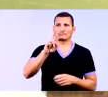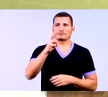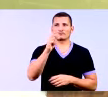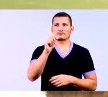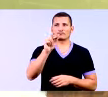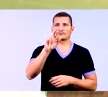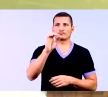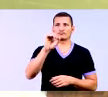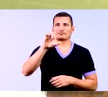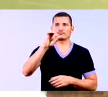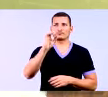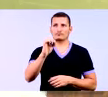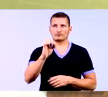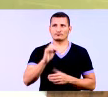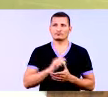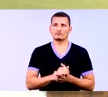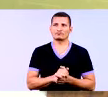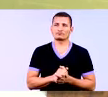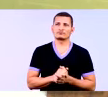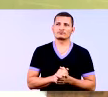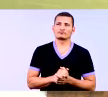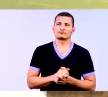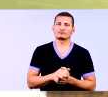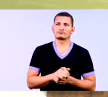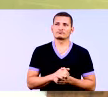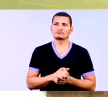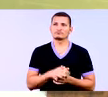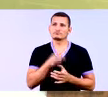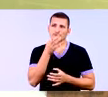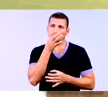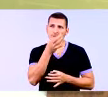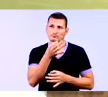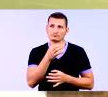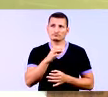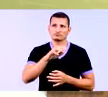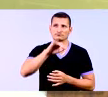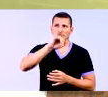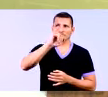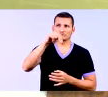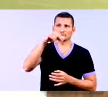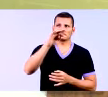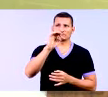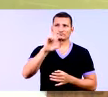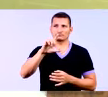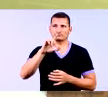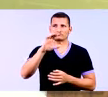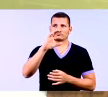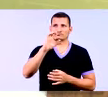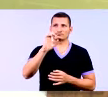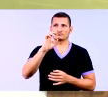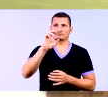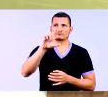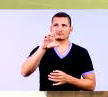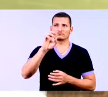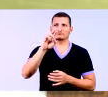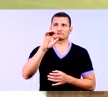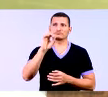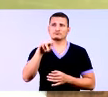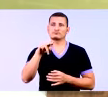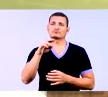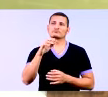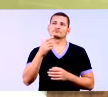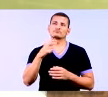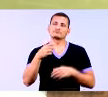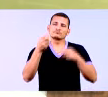de um computador que trabalharia, né, nesse caso aí, com um Intel Celeron, só que ele não especificou qual seria a frequência dele e